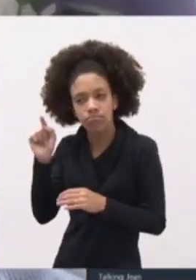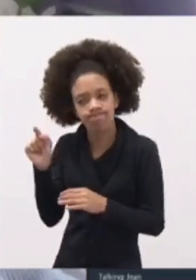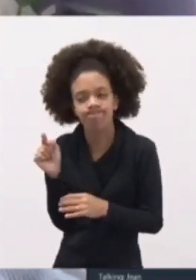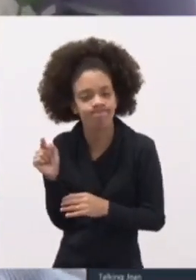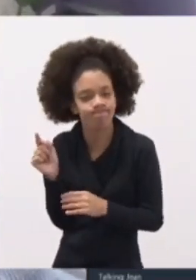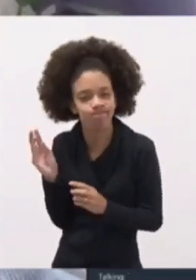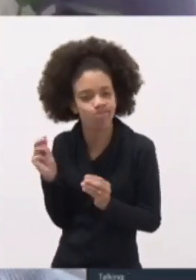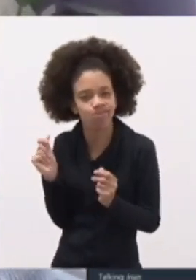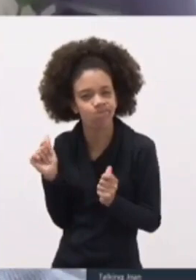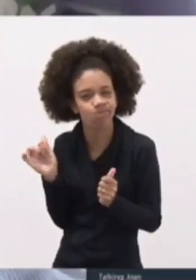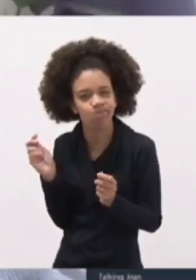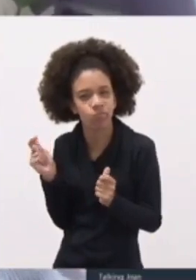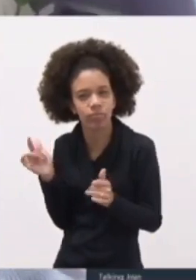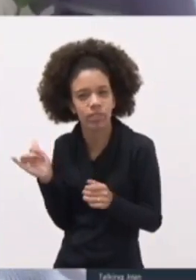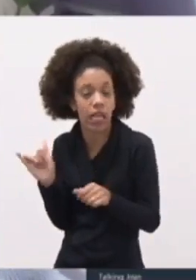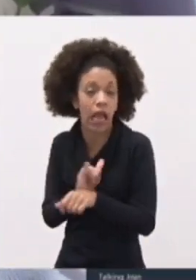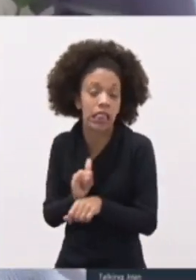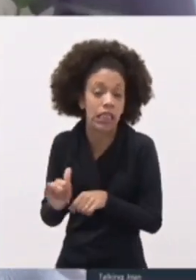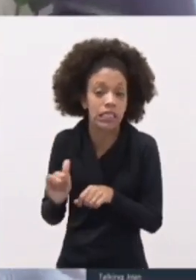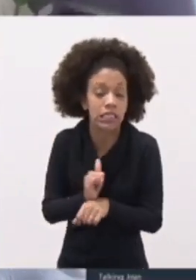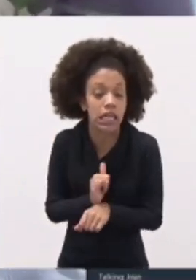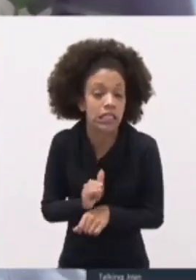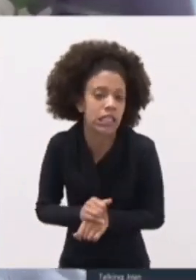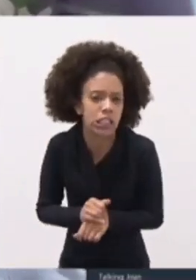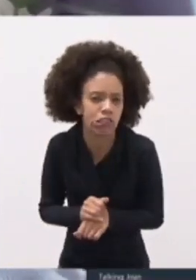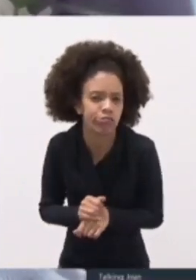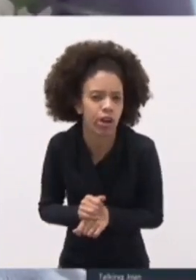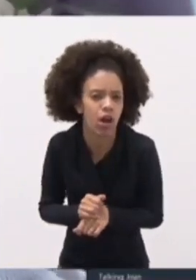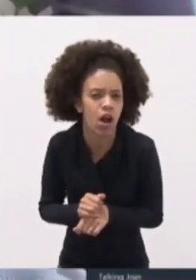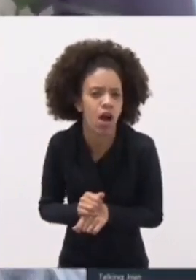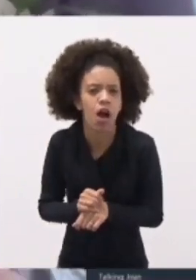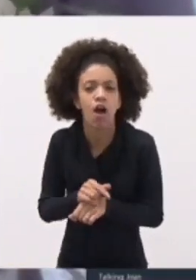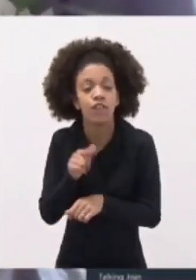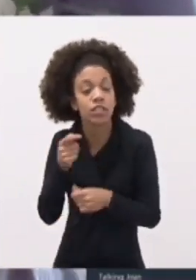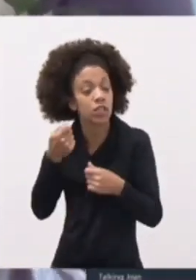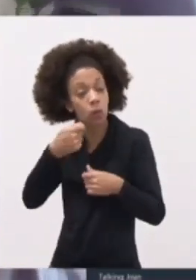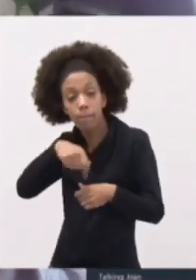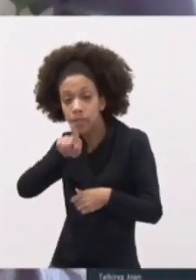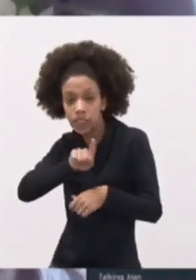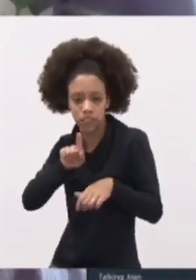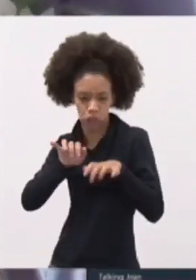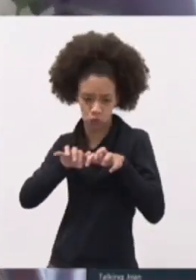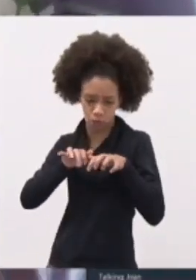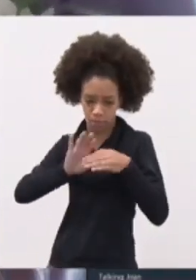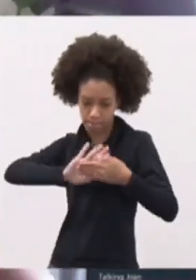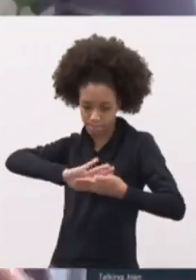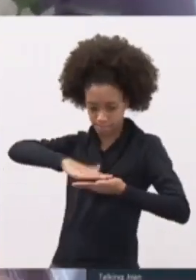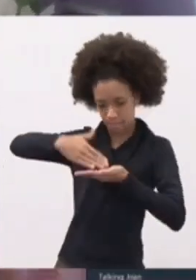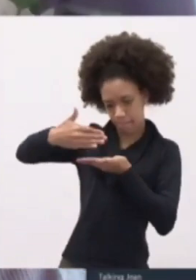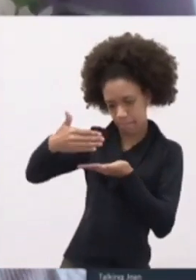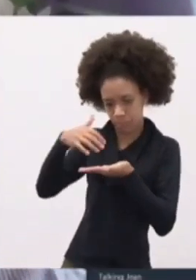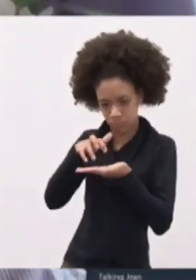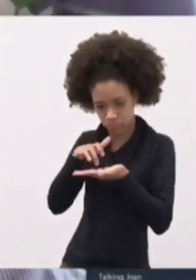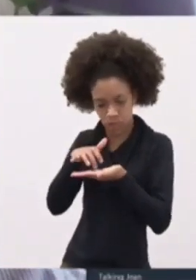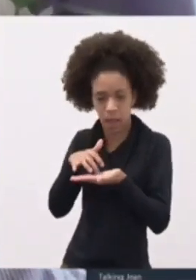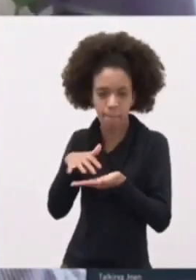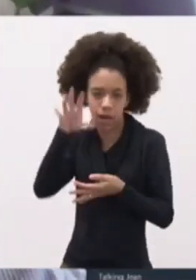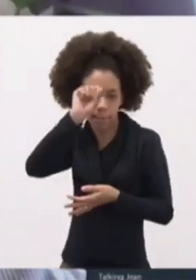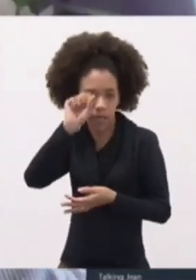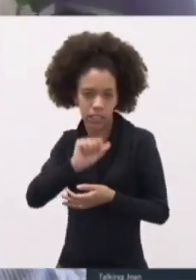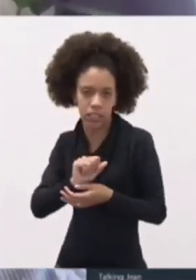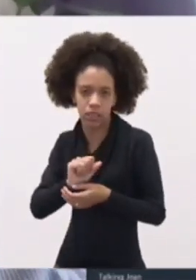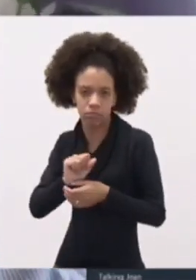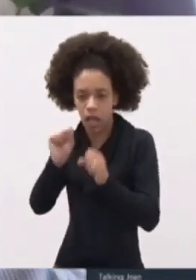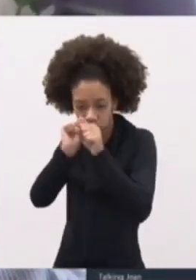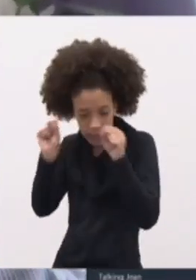das estratégias onde você não precisa de um computador para, por exemplo, aprender programação. Você